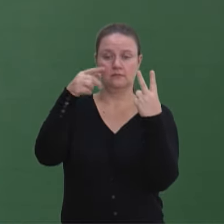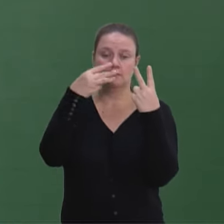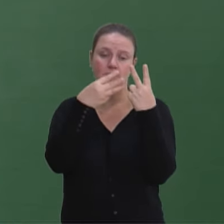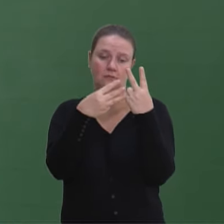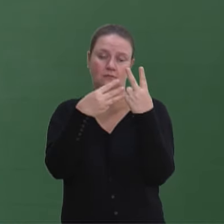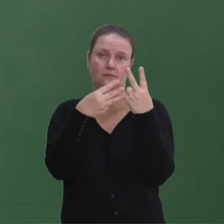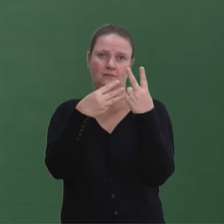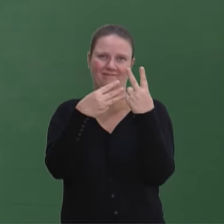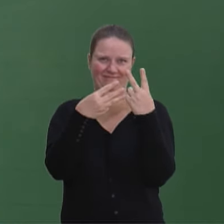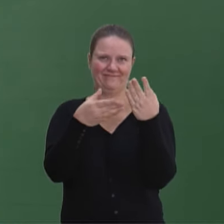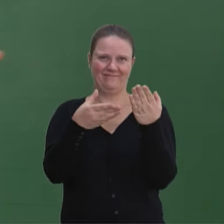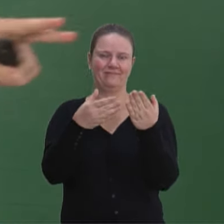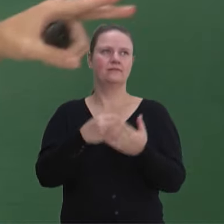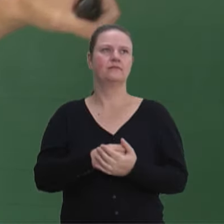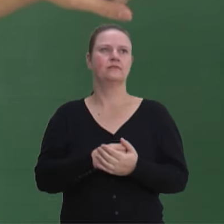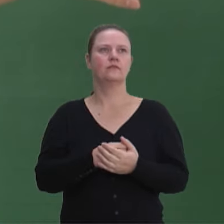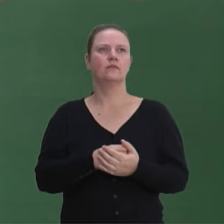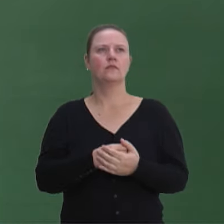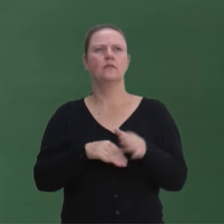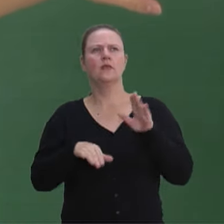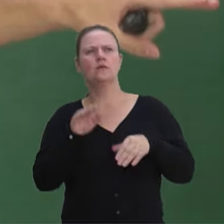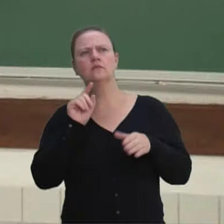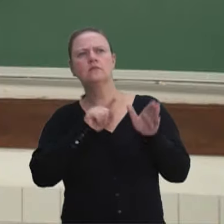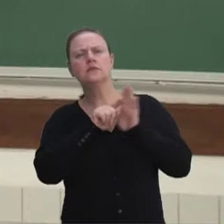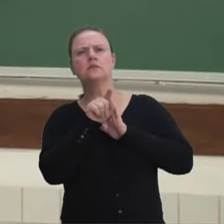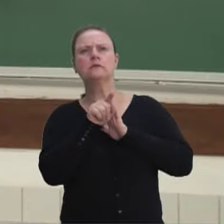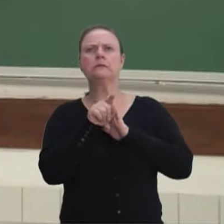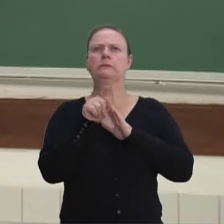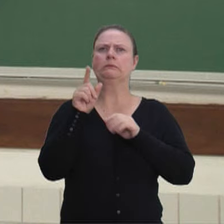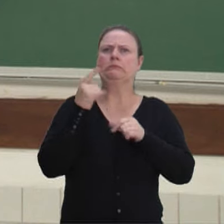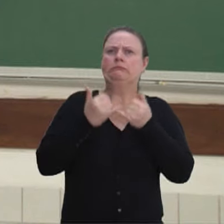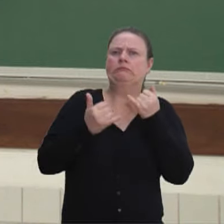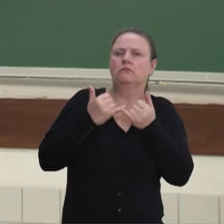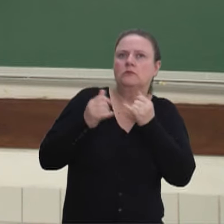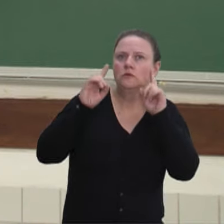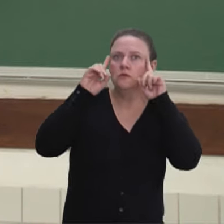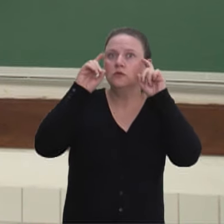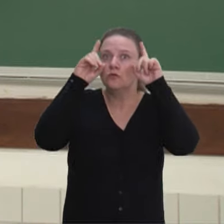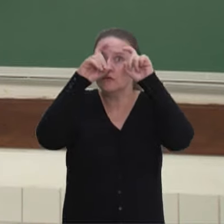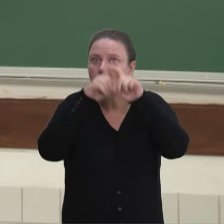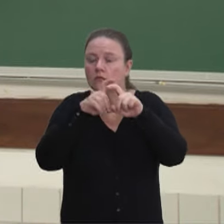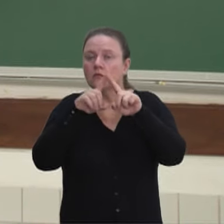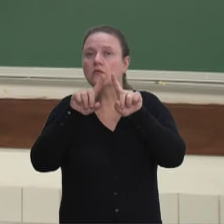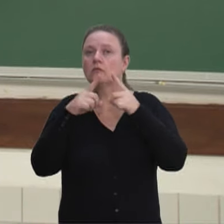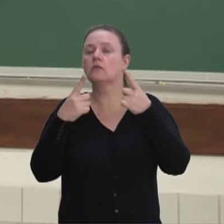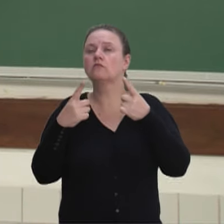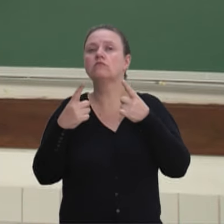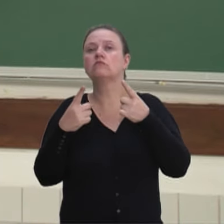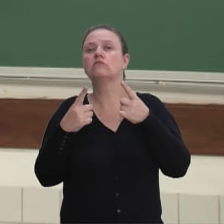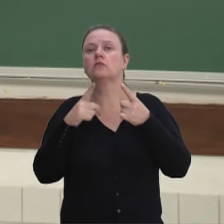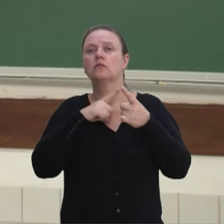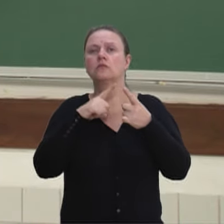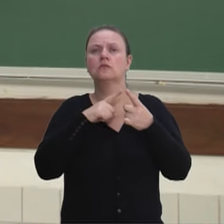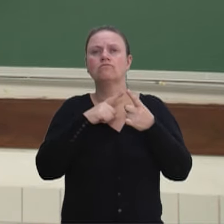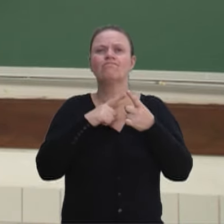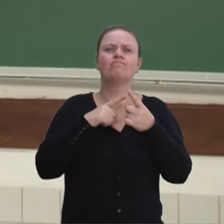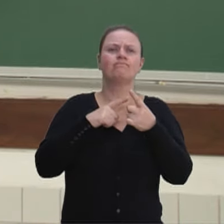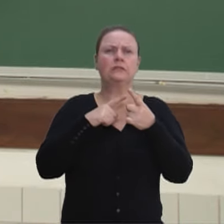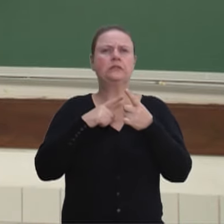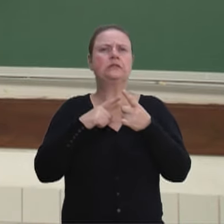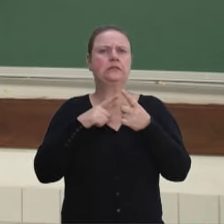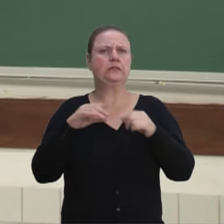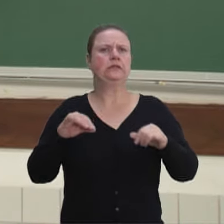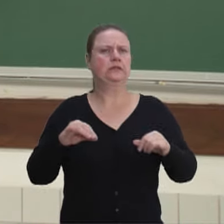falei, a questão amedronta um pouquinho, porque tem raiz e muita gente não tem, não lida muito bem com isso.